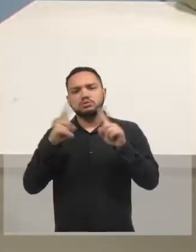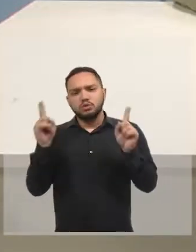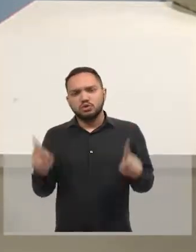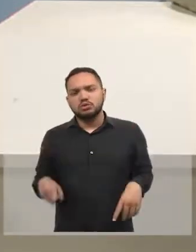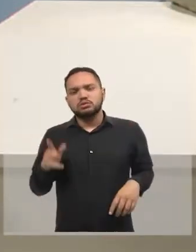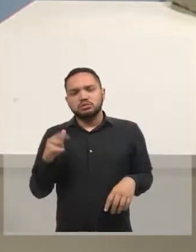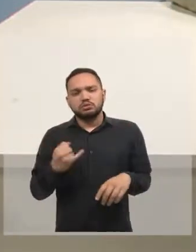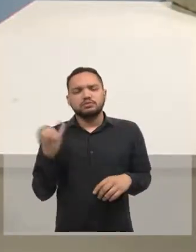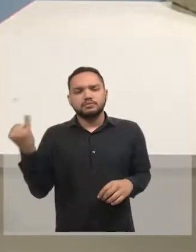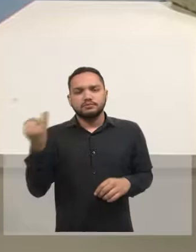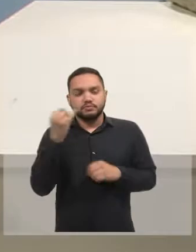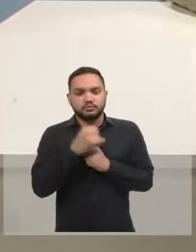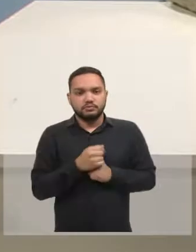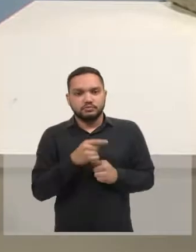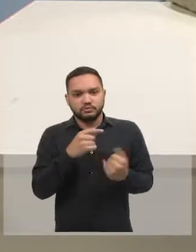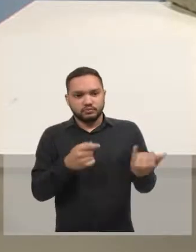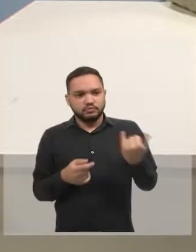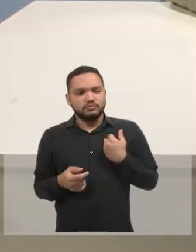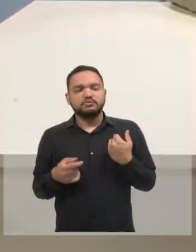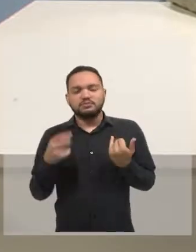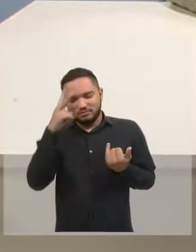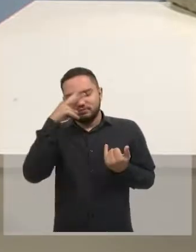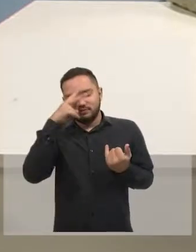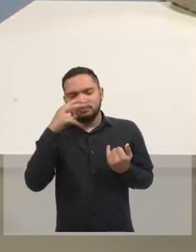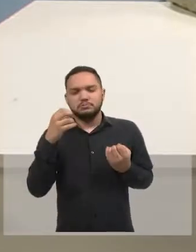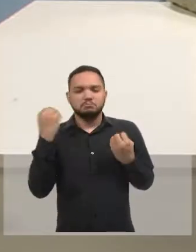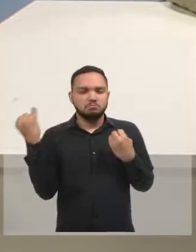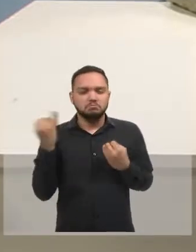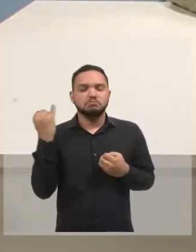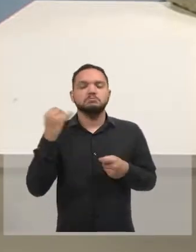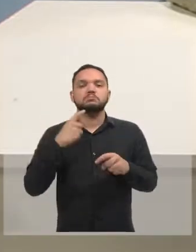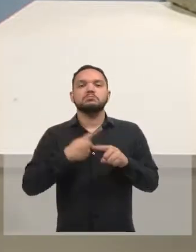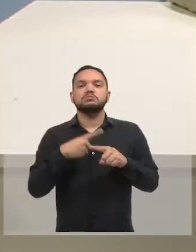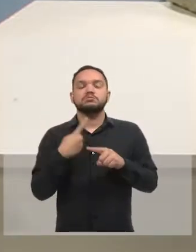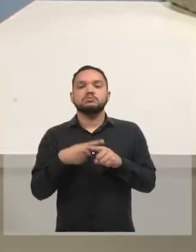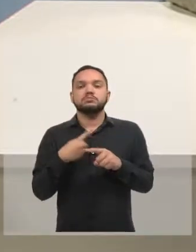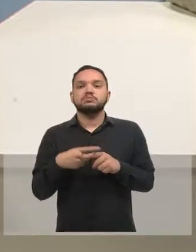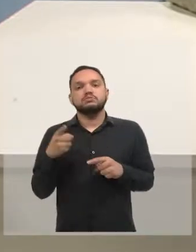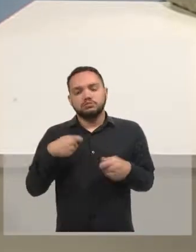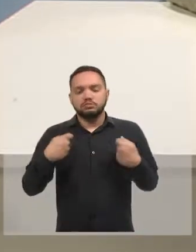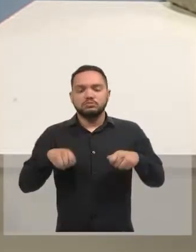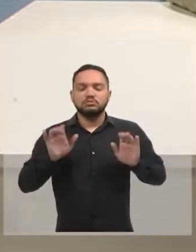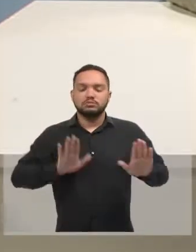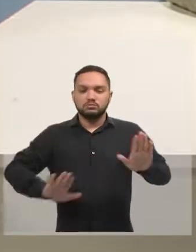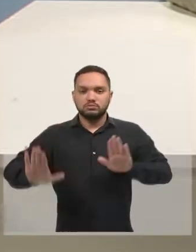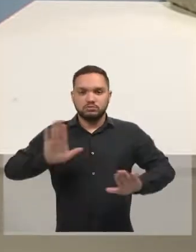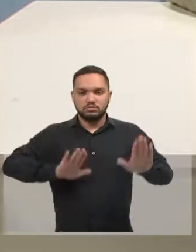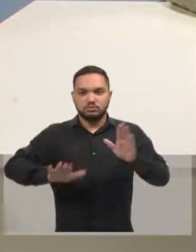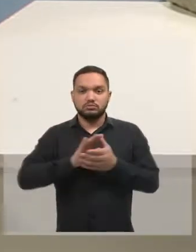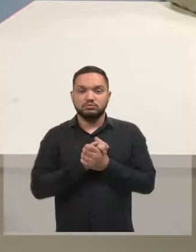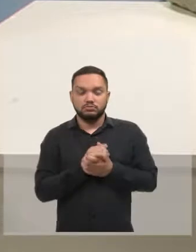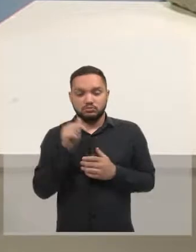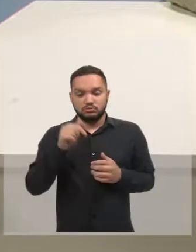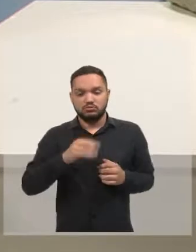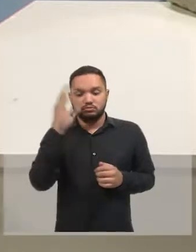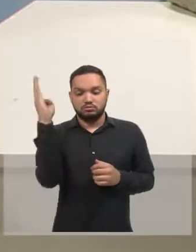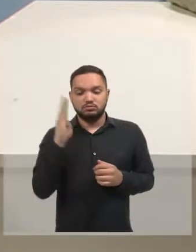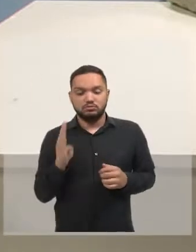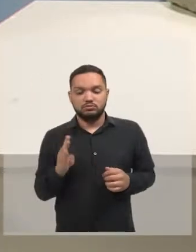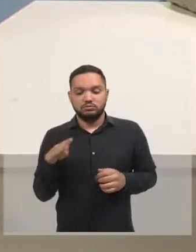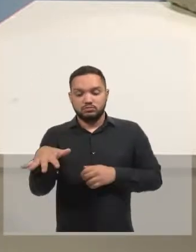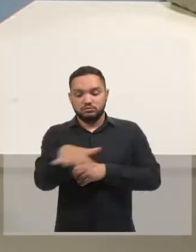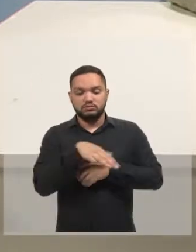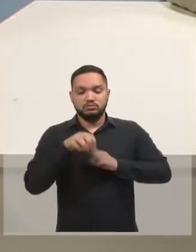governo. Essa sua lembrança, para mim, eu acho que foi fundamental. Então, a gente tem que ter cuidado. O problema no Brasil, na